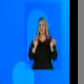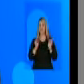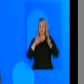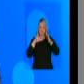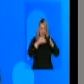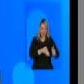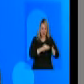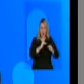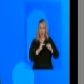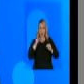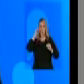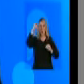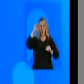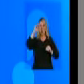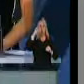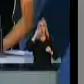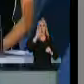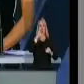R$ 800.